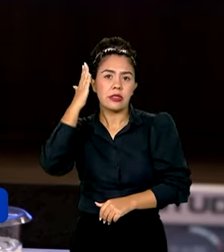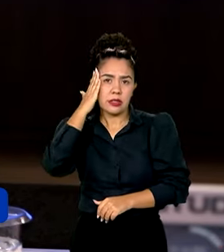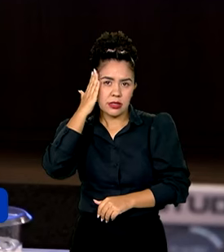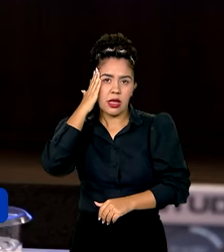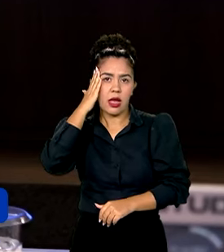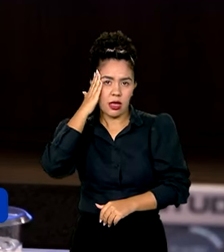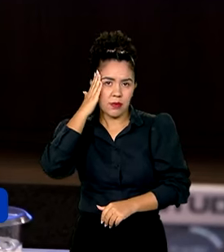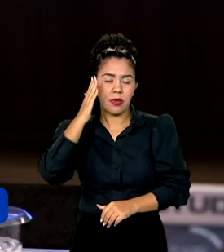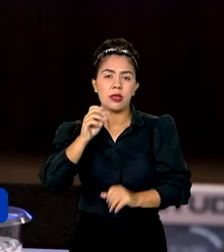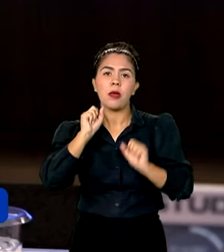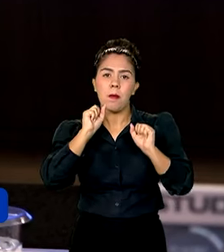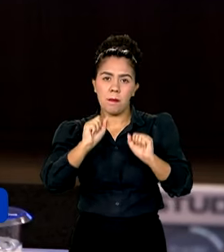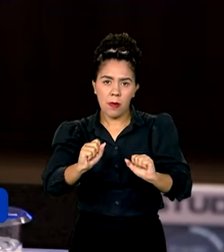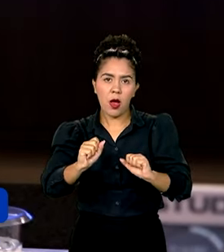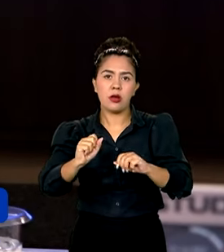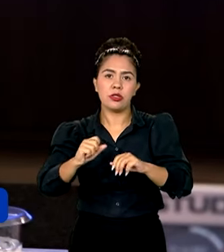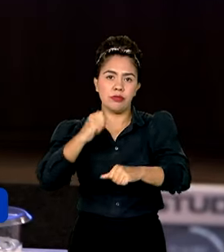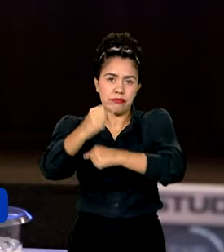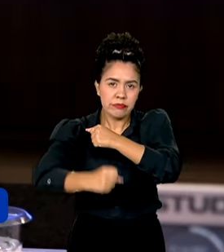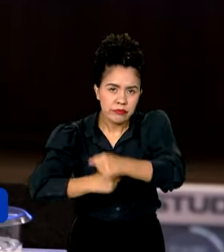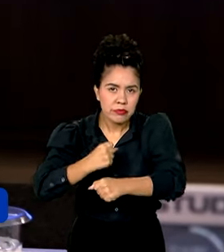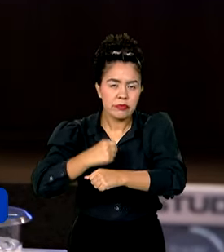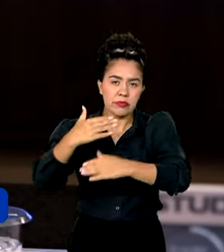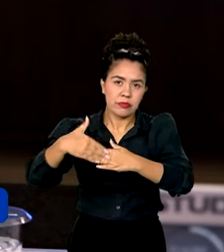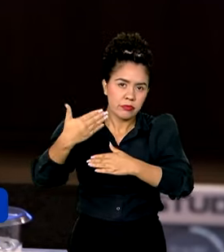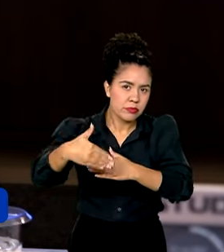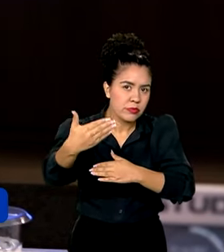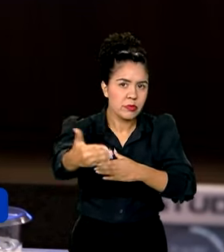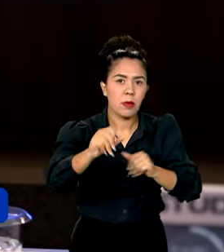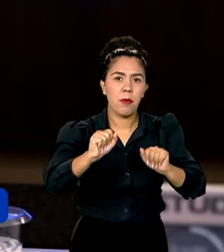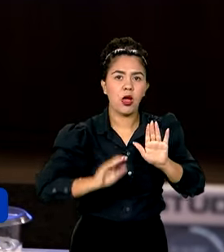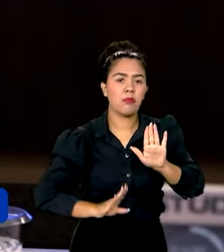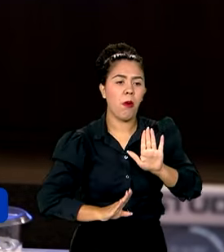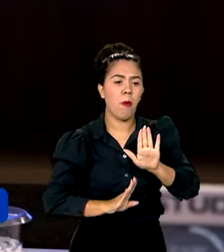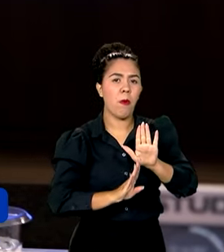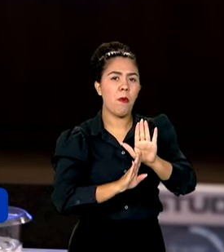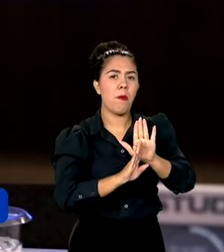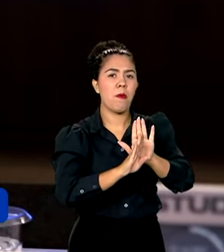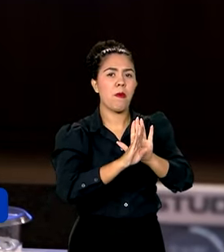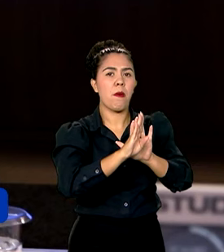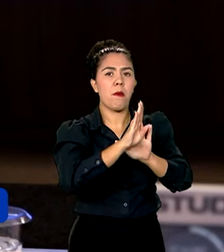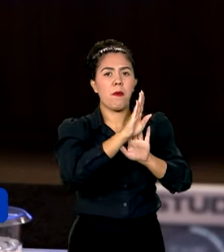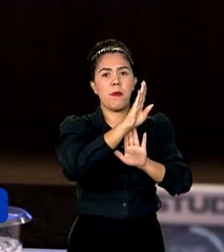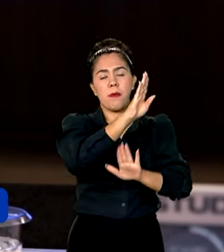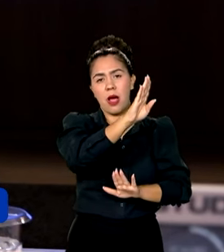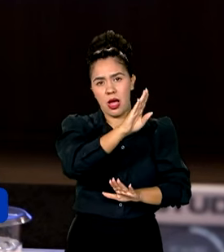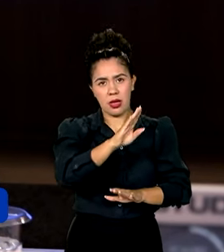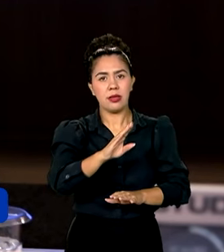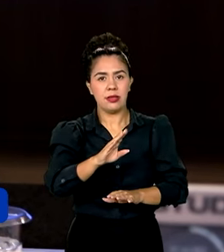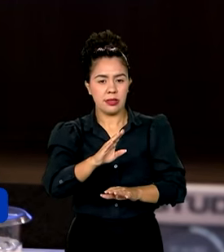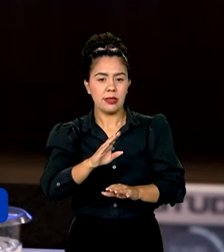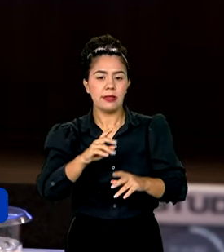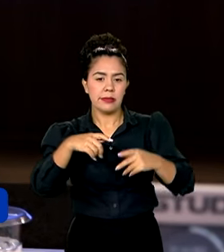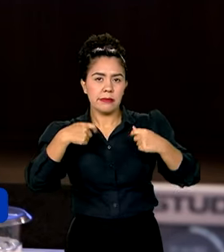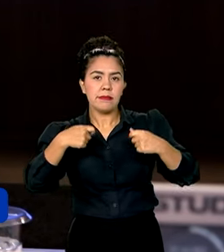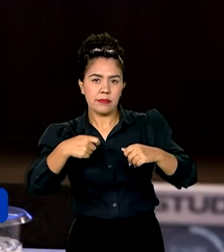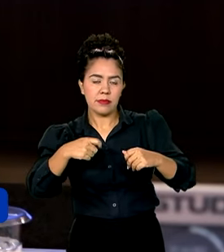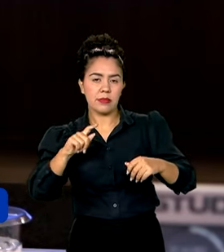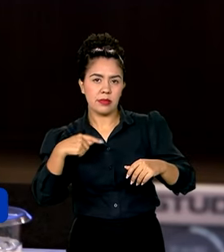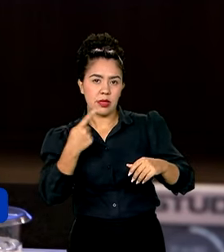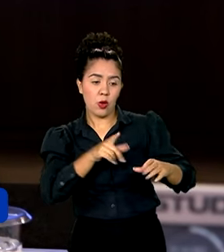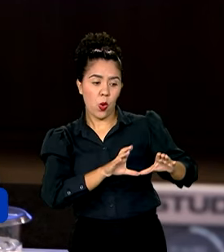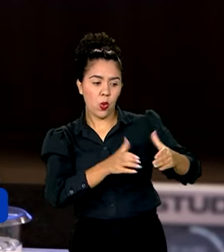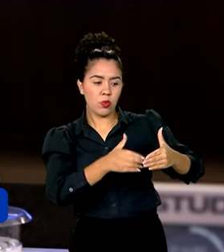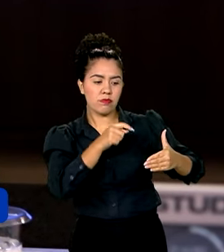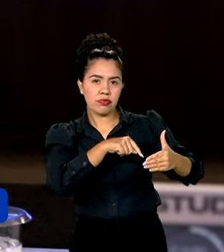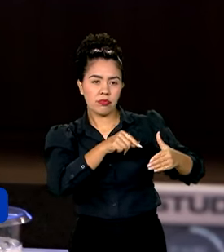escala muito grande eh da dengue nos próximos anos isso sempre avaliado pelo nosso comitê